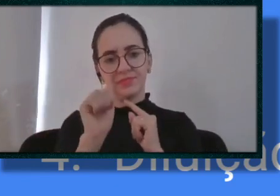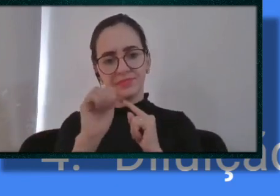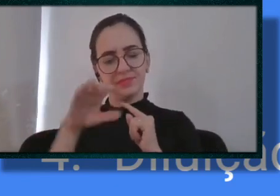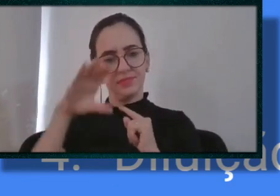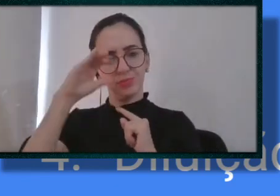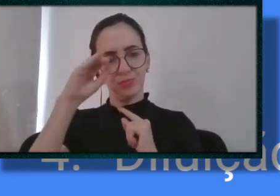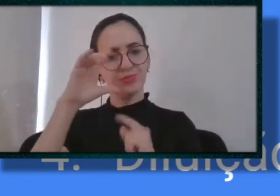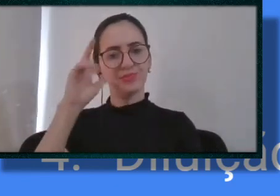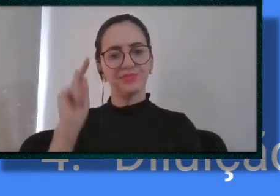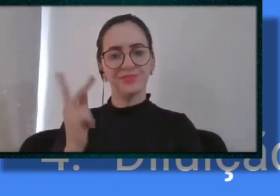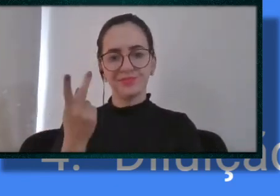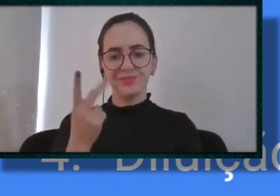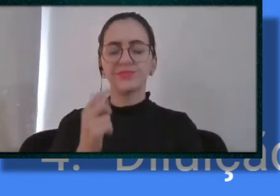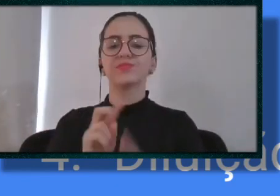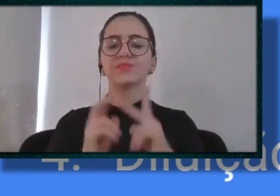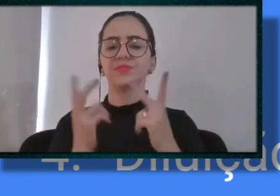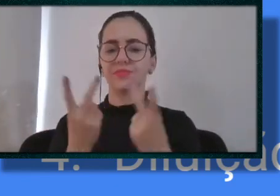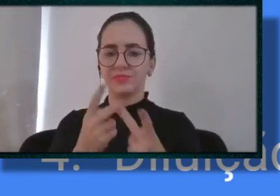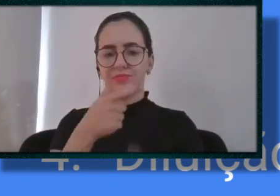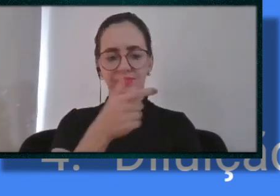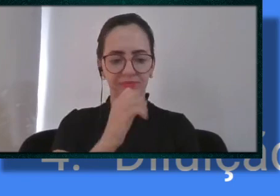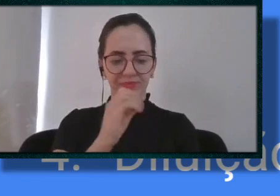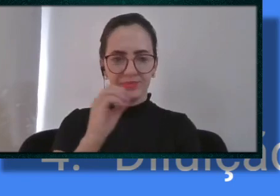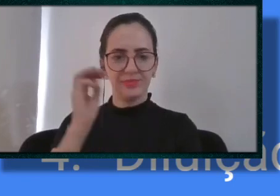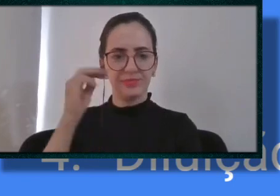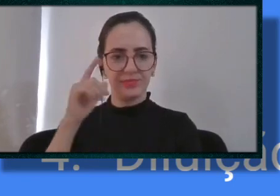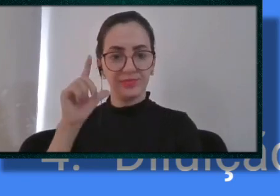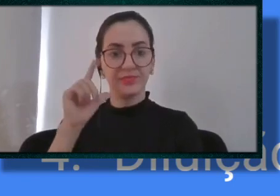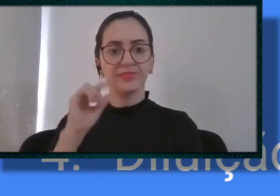Para a gente calcular a